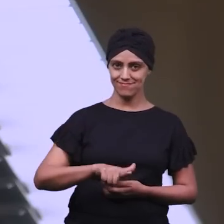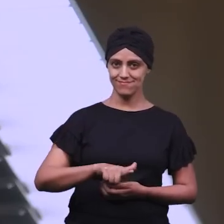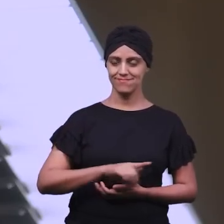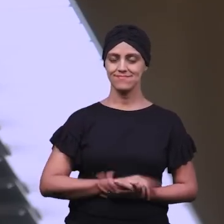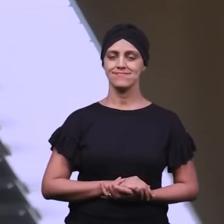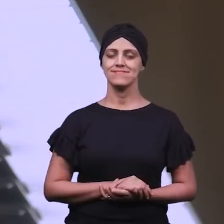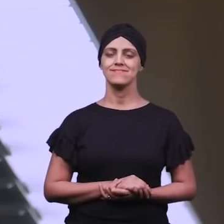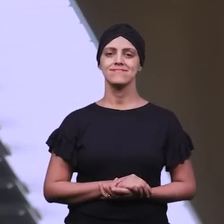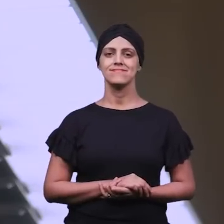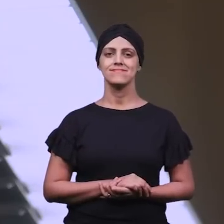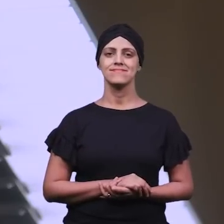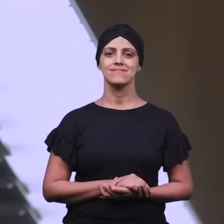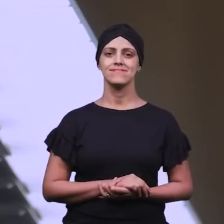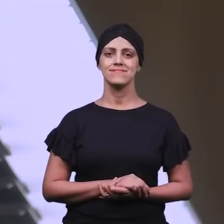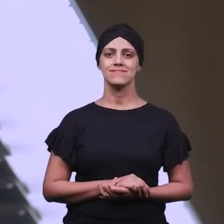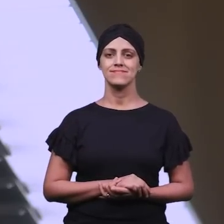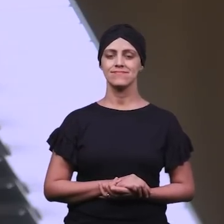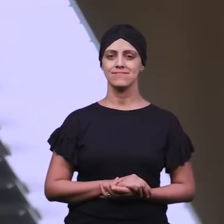Mais uma vez.